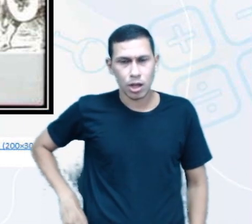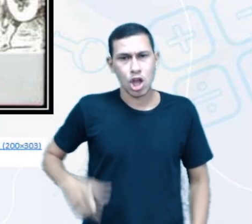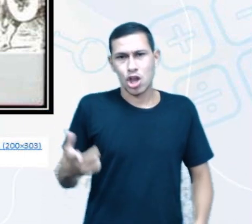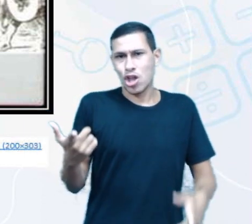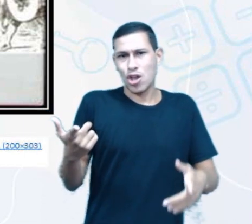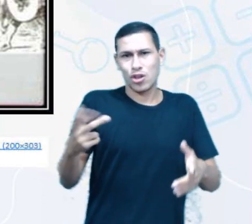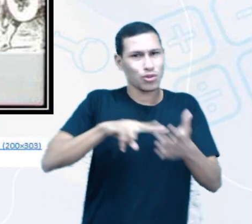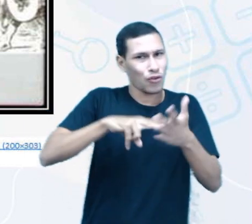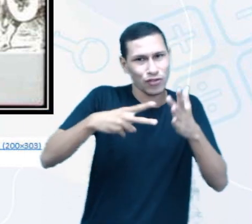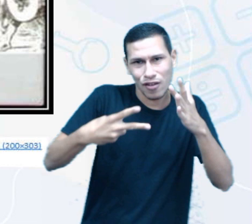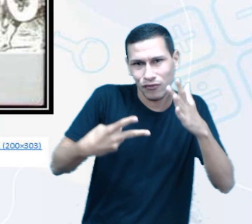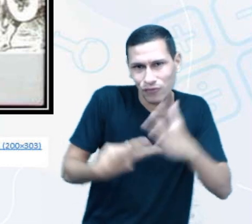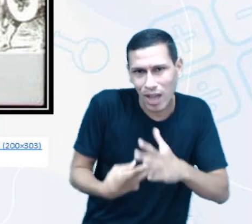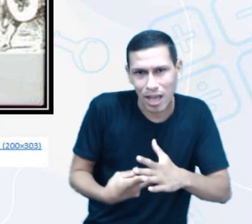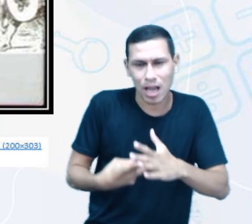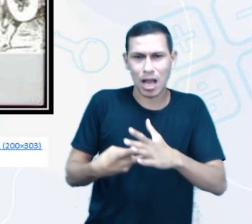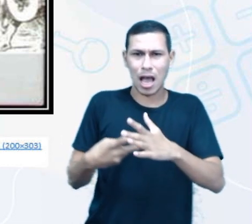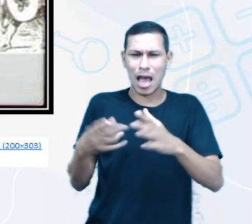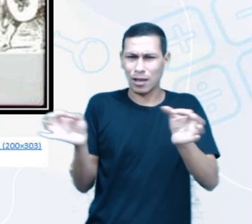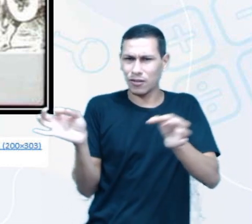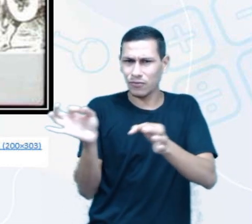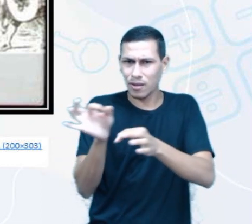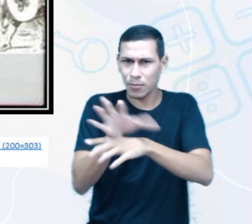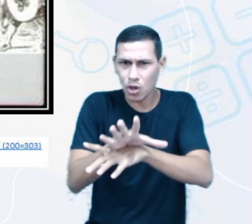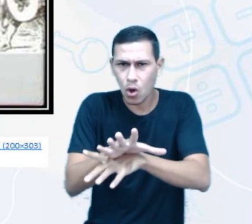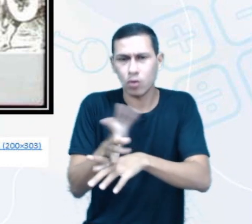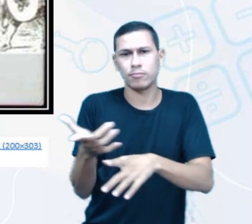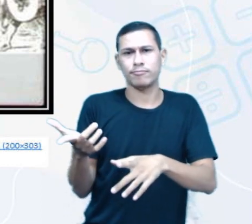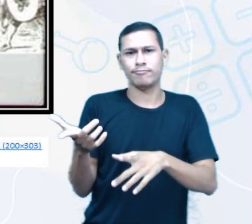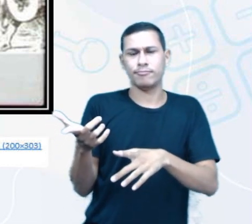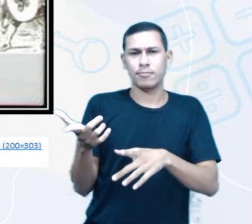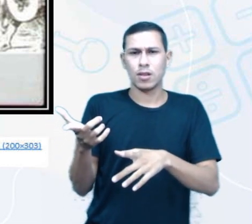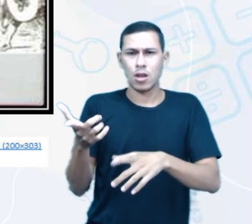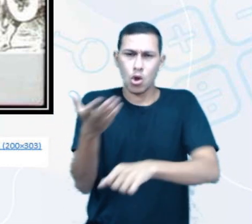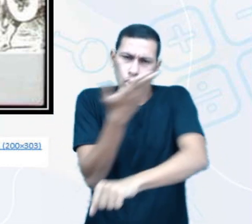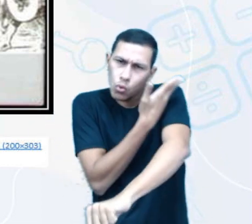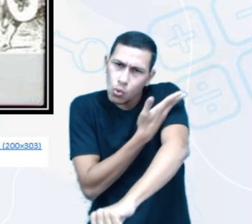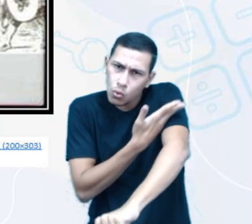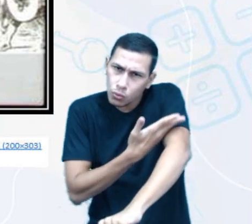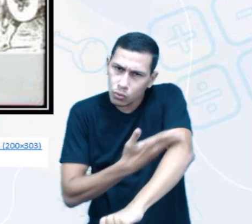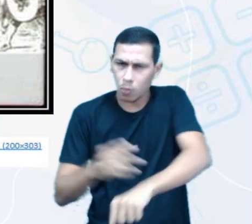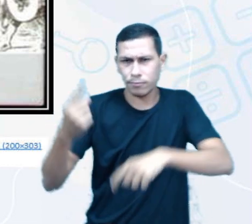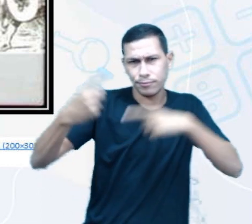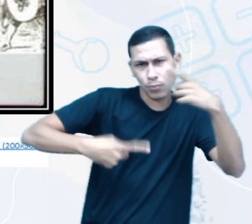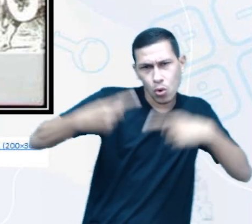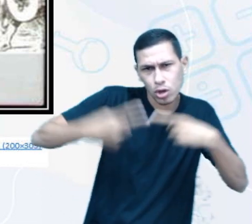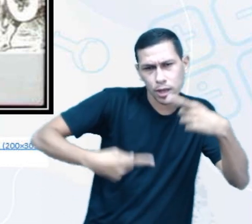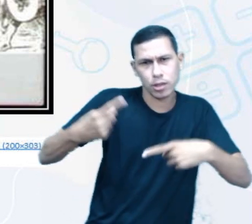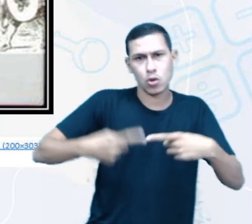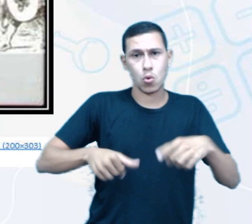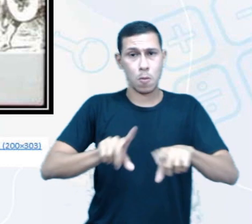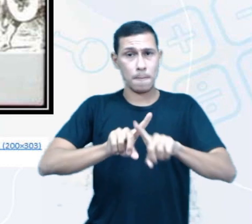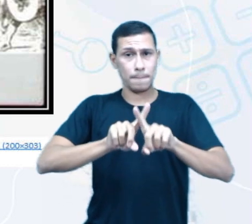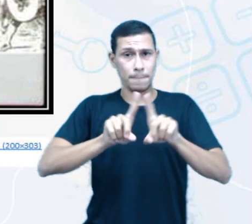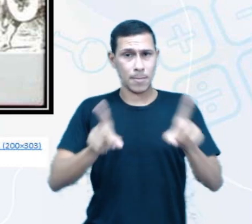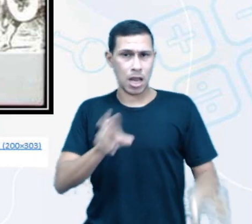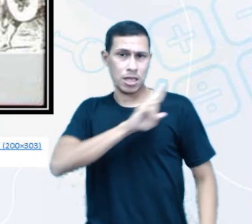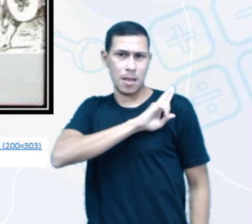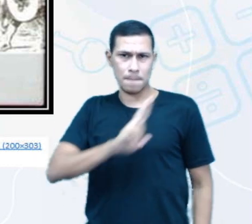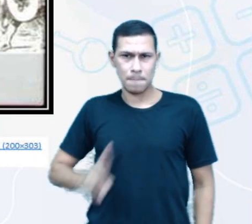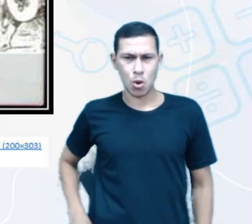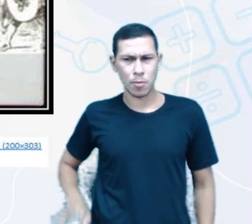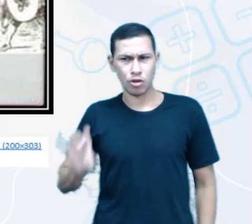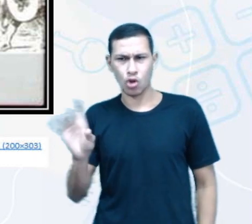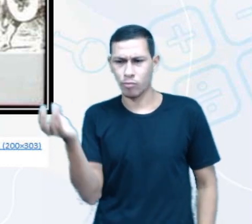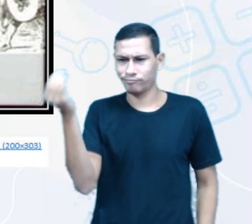as antigas tradições políticas e sociais do Império. A República, nesse sentido, ela apenas reacomodou